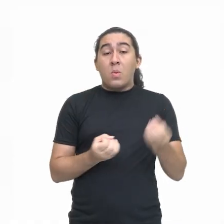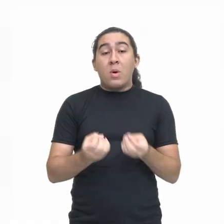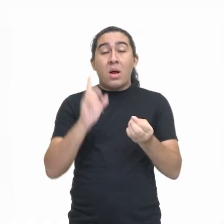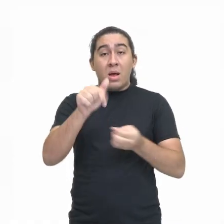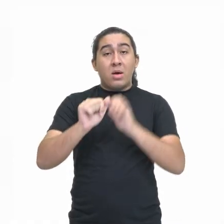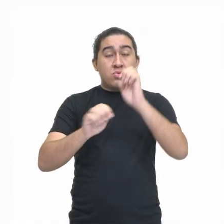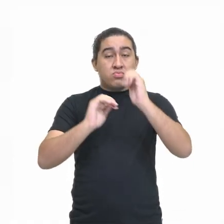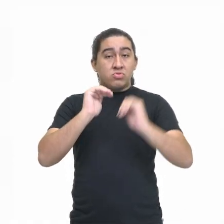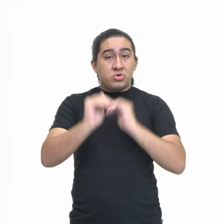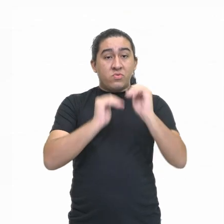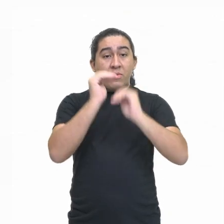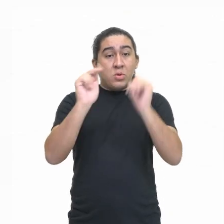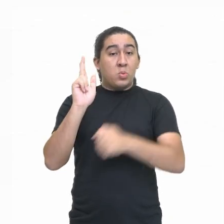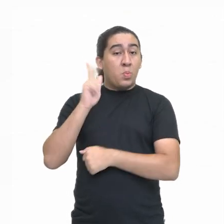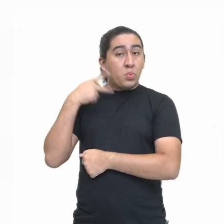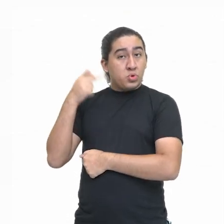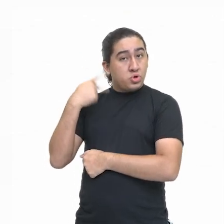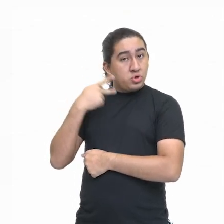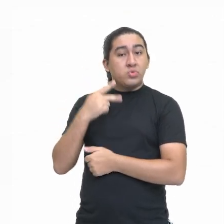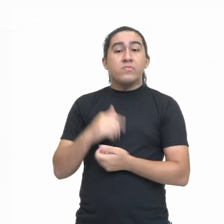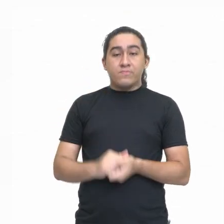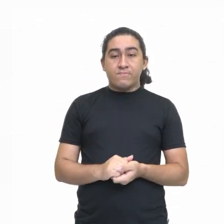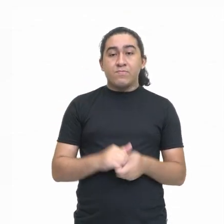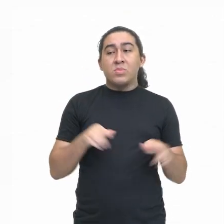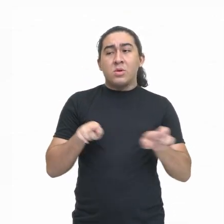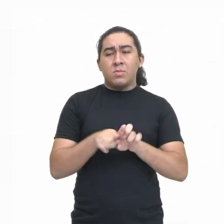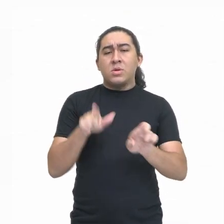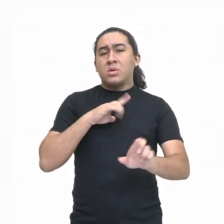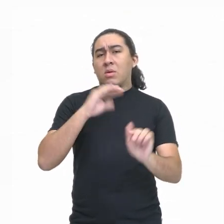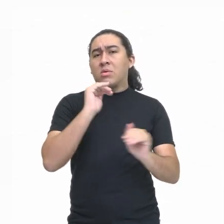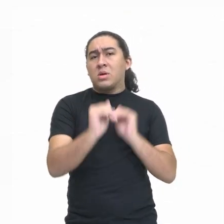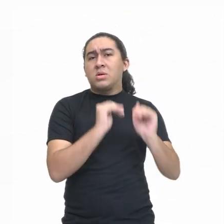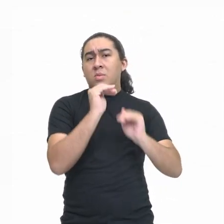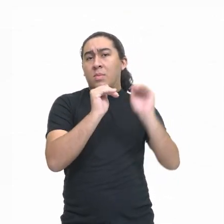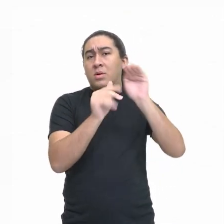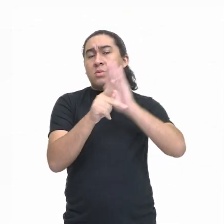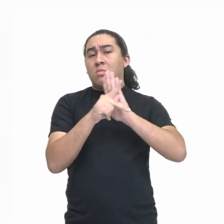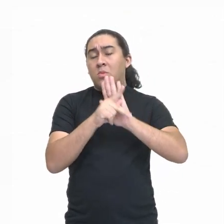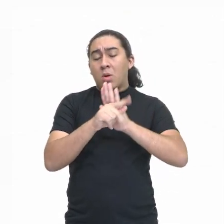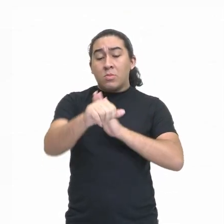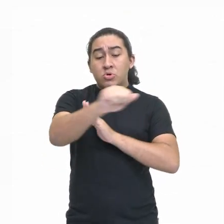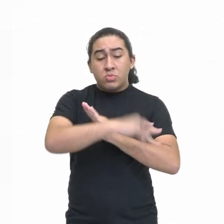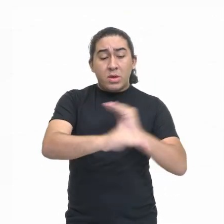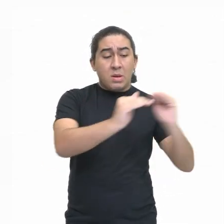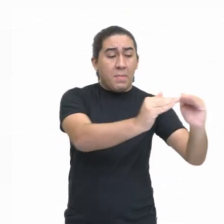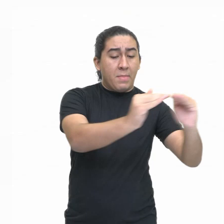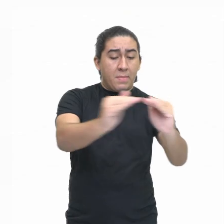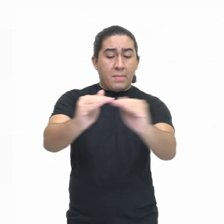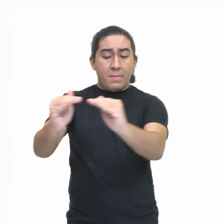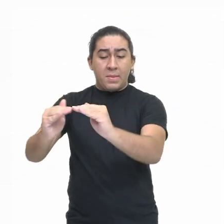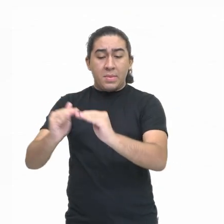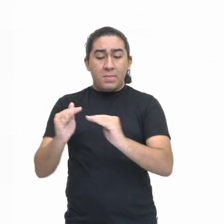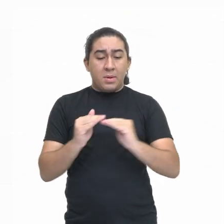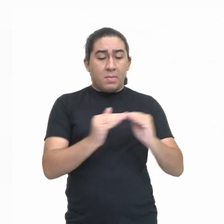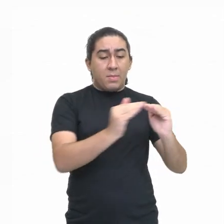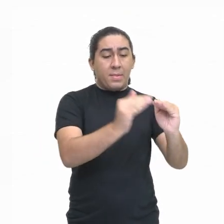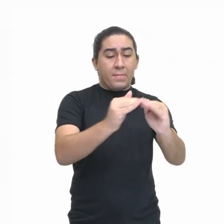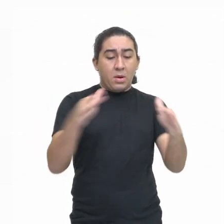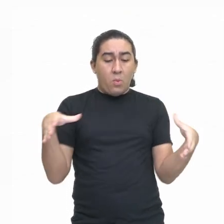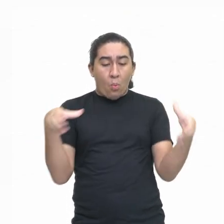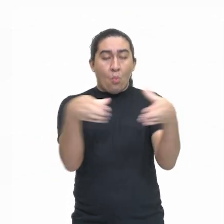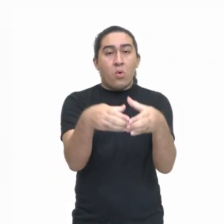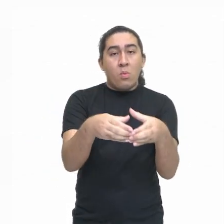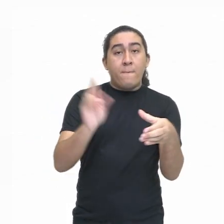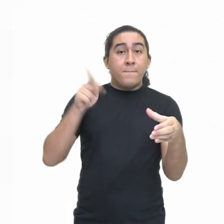política. Houve um crescimento das vilas, né, que favoreceram a centralização